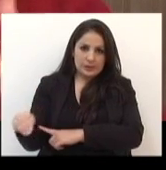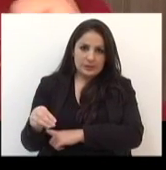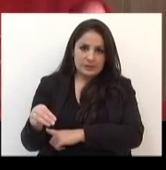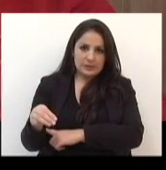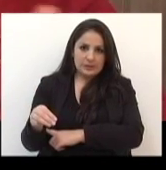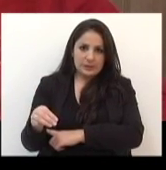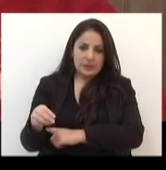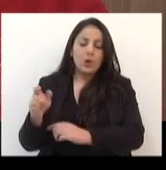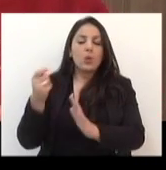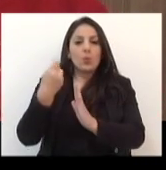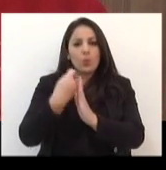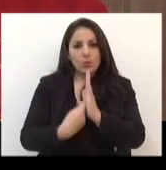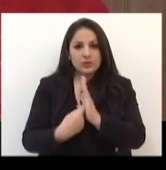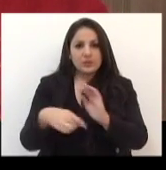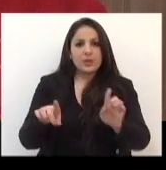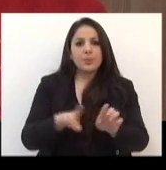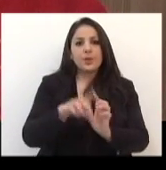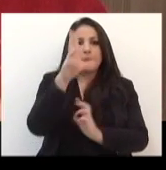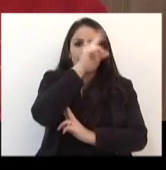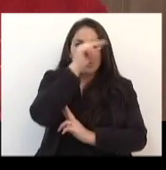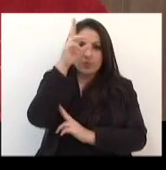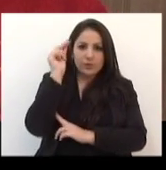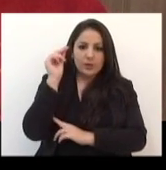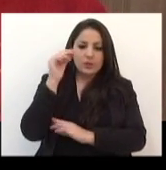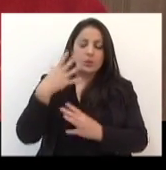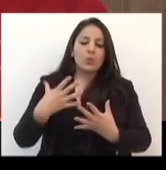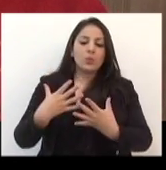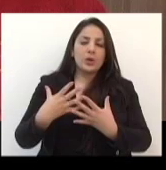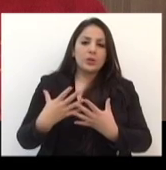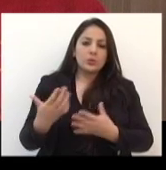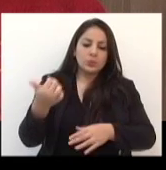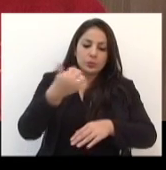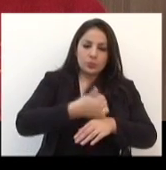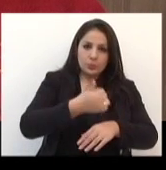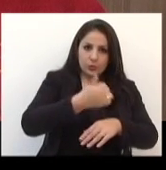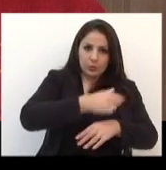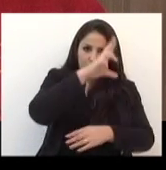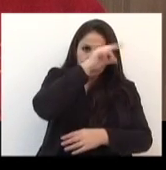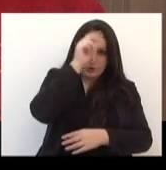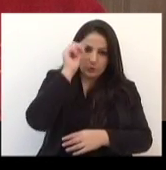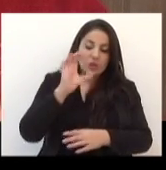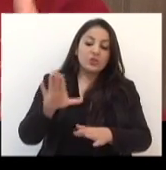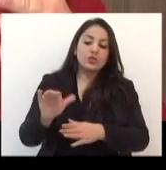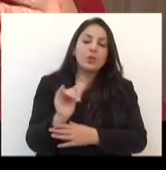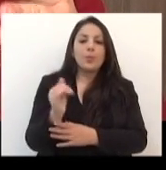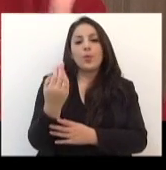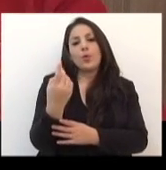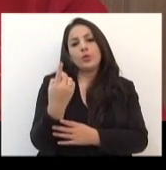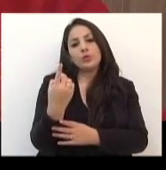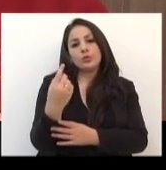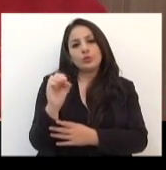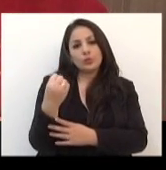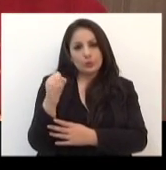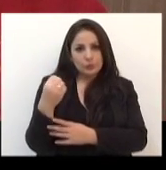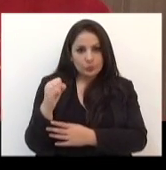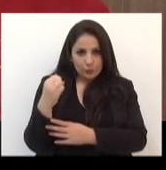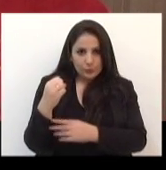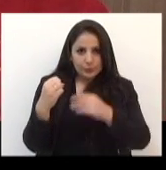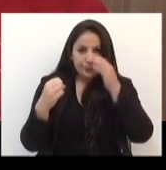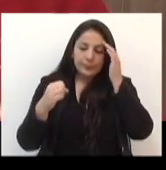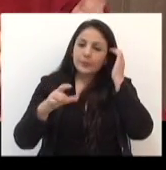Azevedo, em 2013, quando assumiu, chamou 18 concursados para trabalhar. Temos as equipes